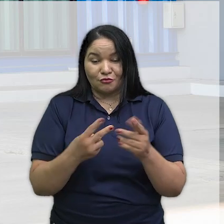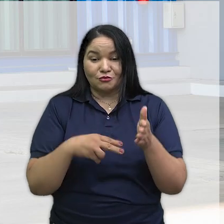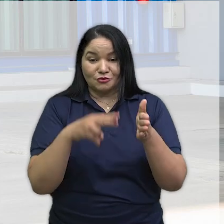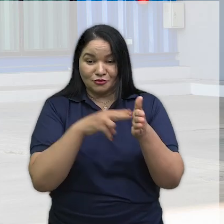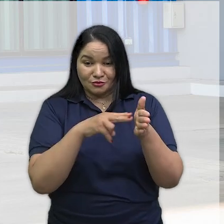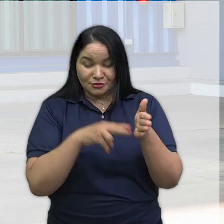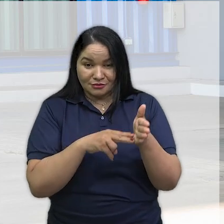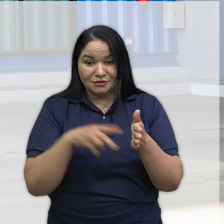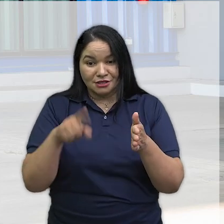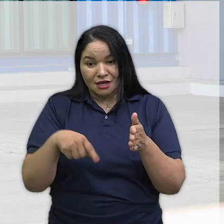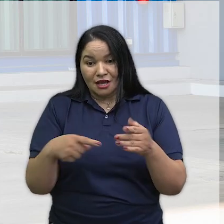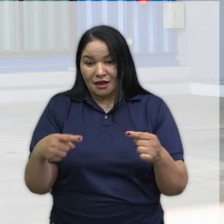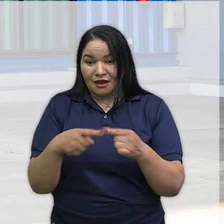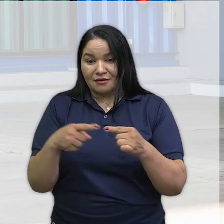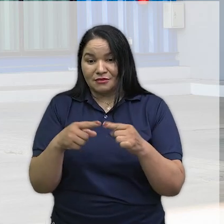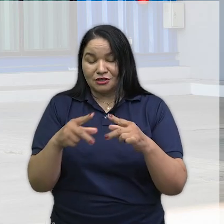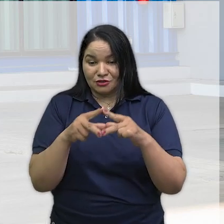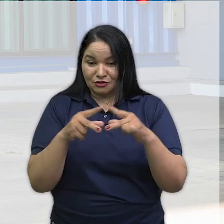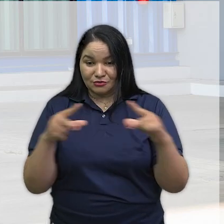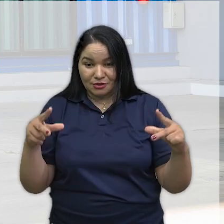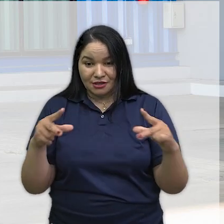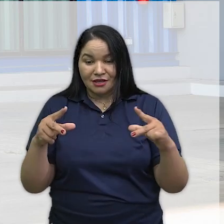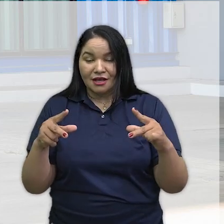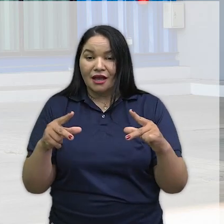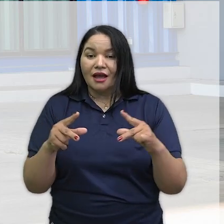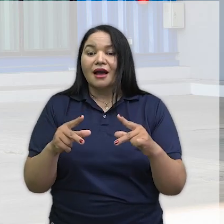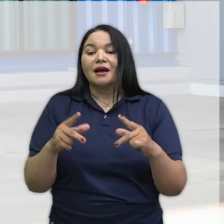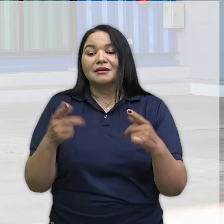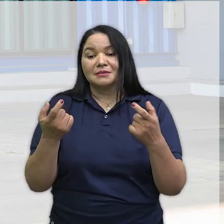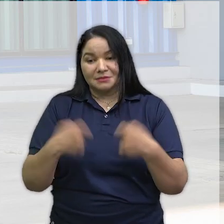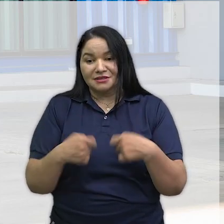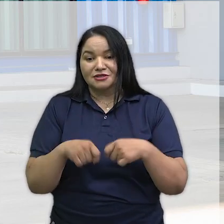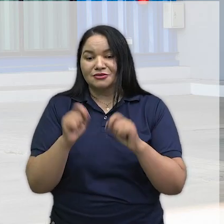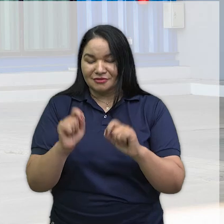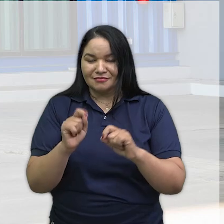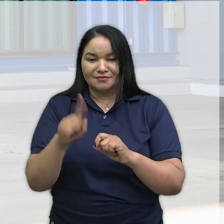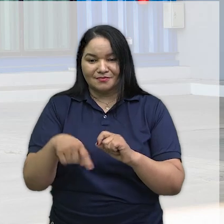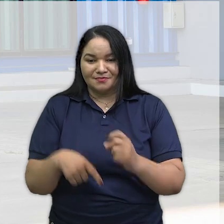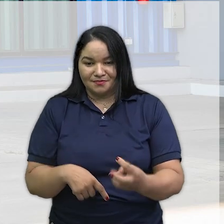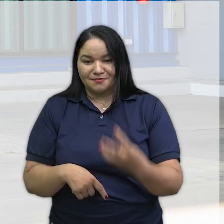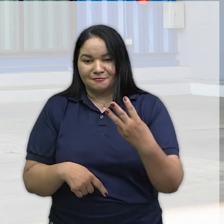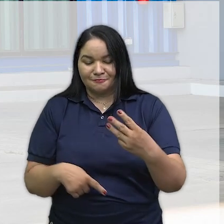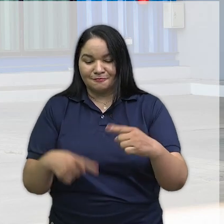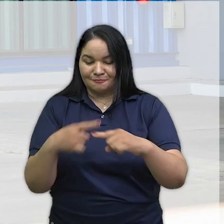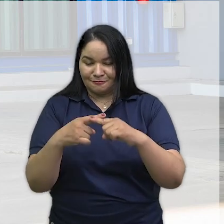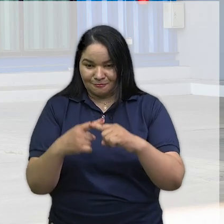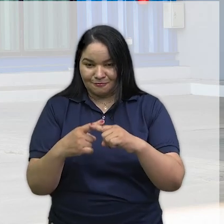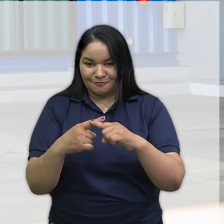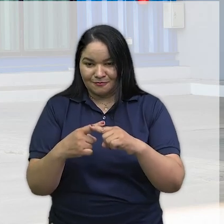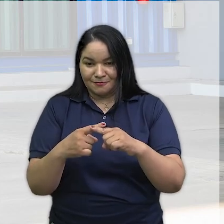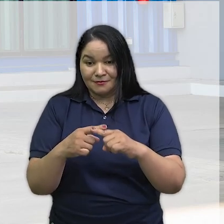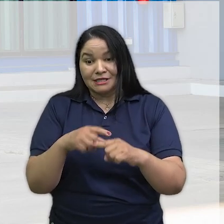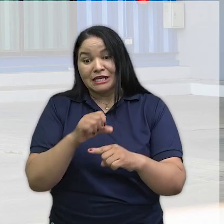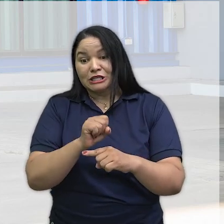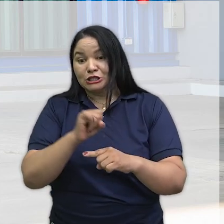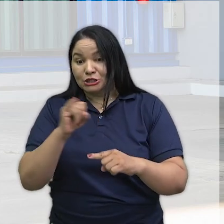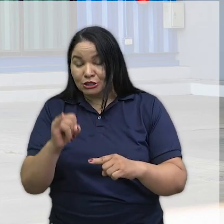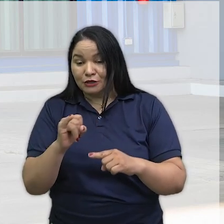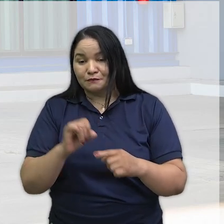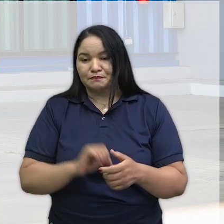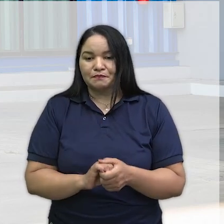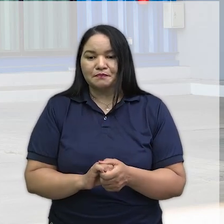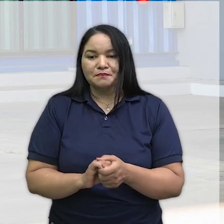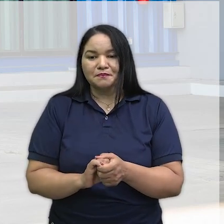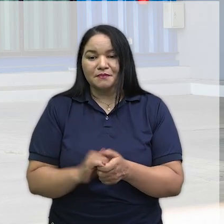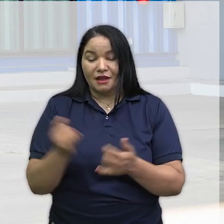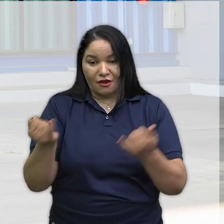temos aqui, então você vai multiplicar as 3 dimensões. Se for informado essas 3 dimensões, então basta multiplicar,